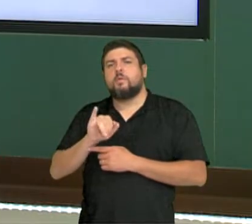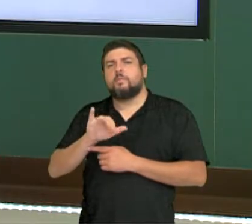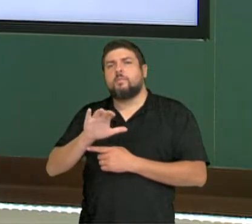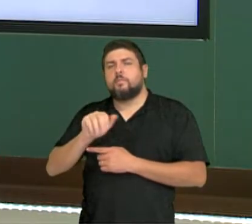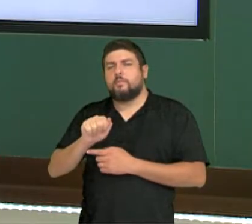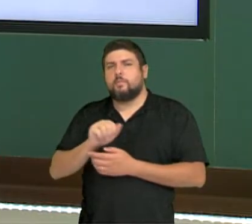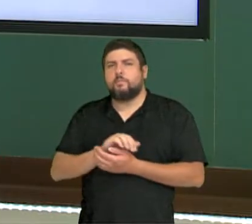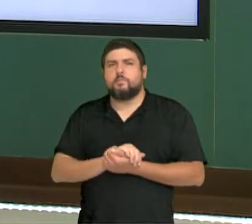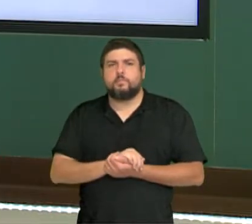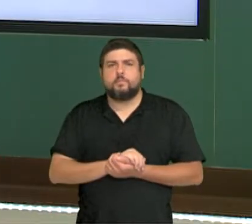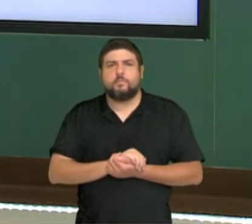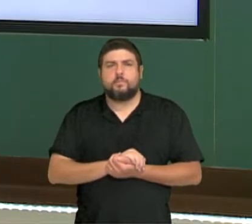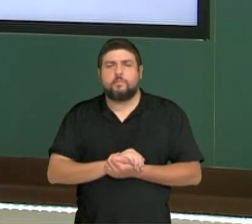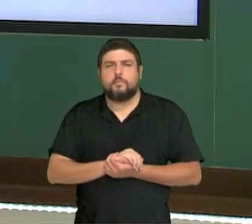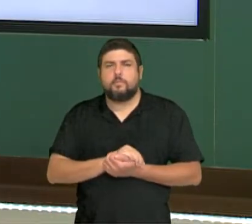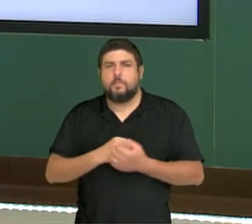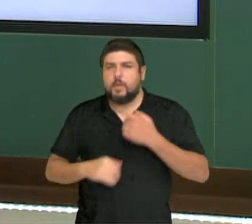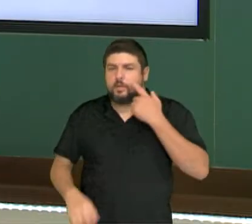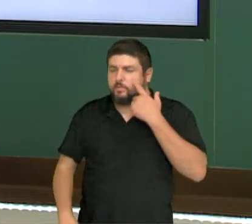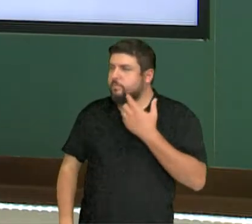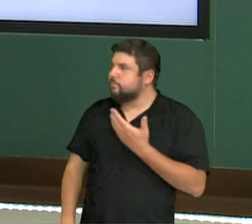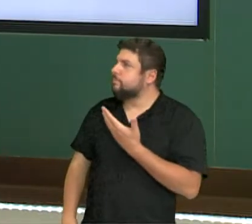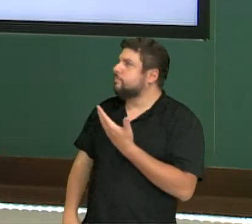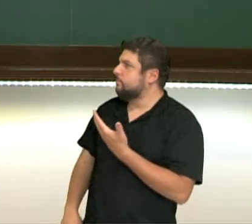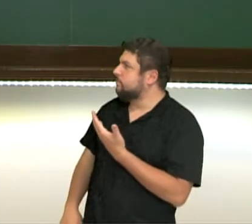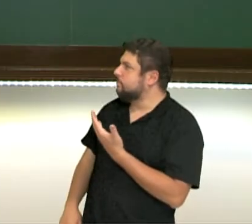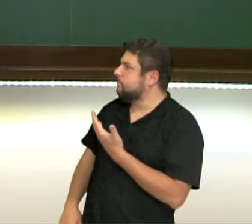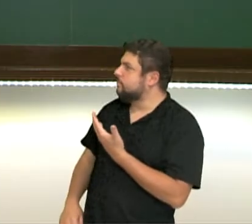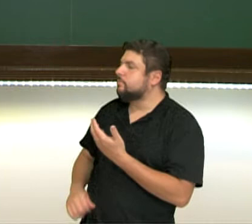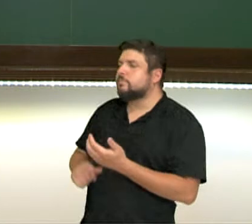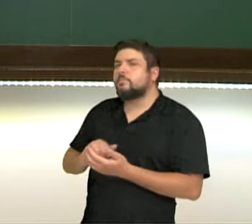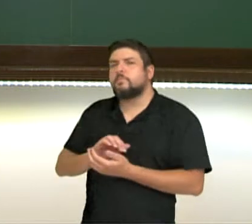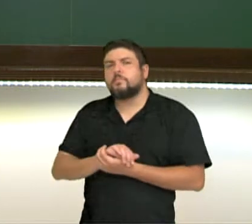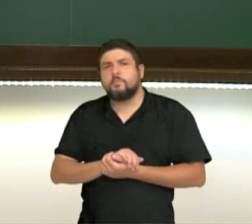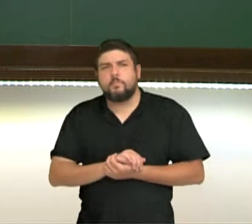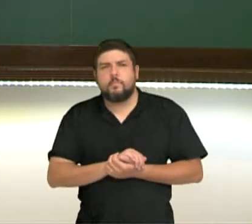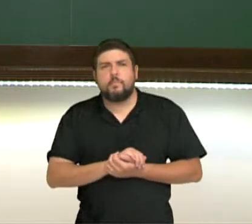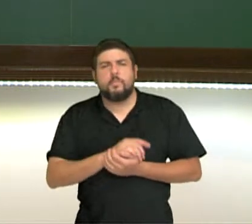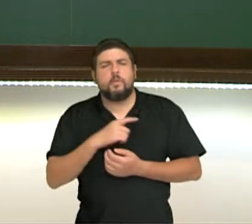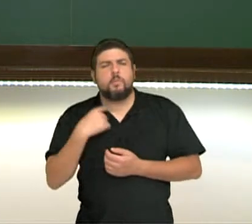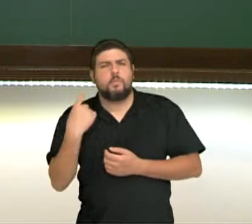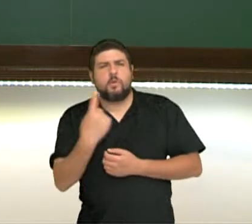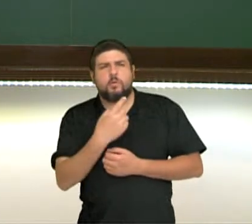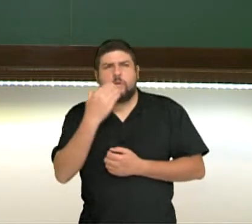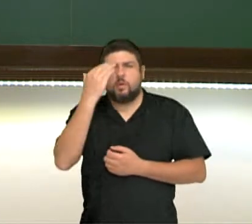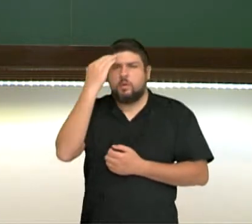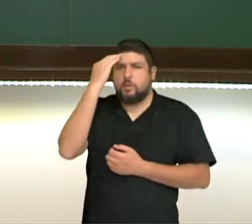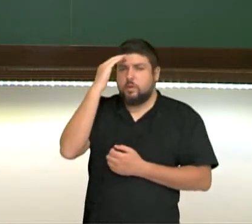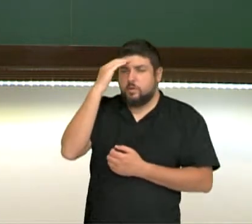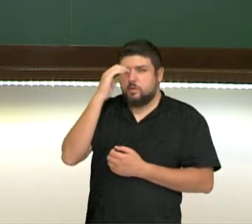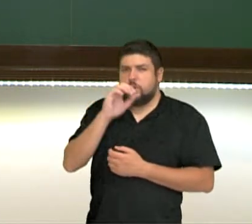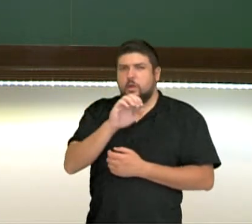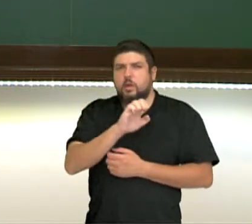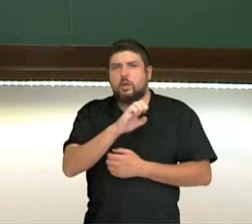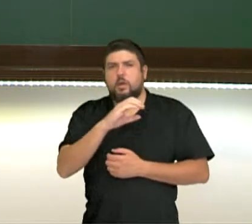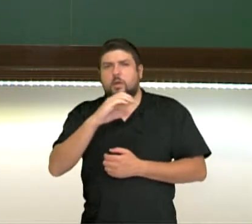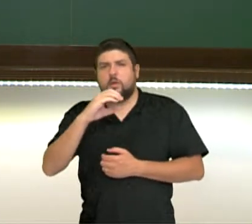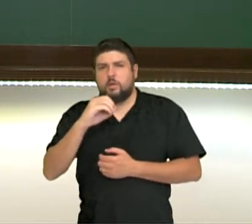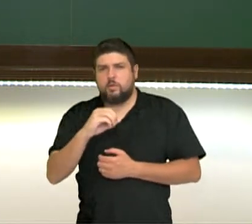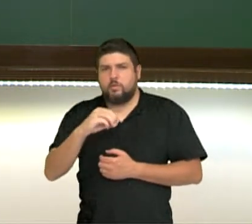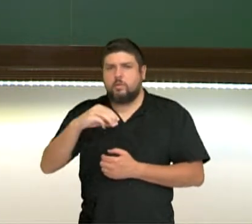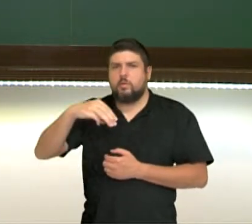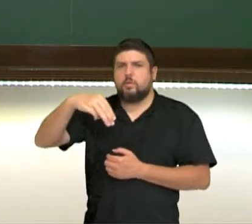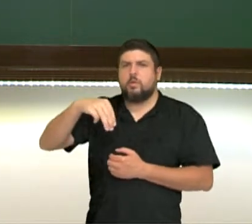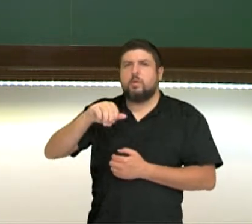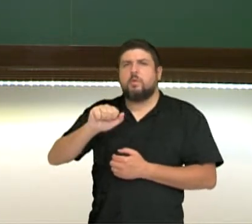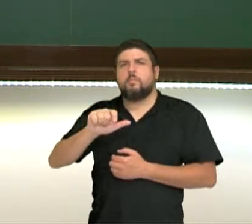teoria ecomalthusiana mas assim para a gente entender a teoria ecomalthusiana a gente tem que